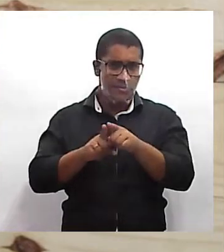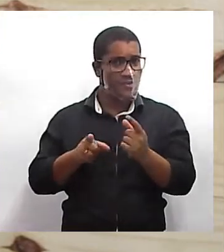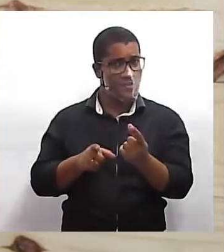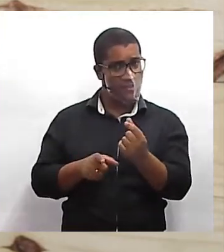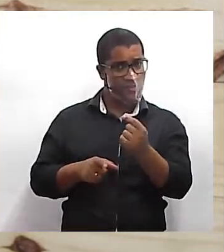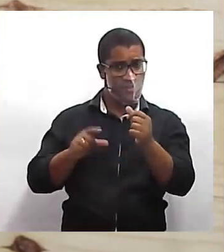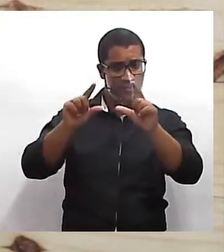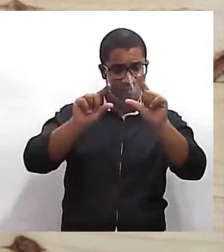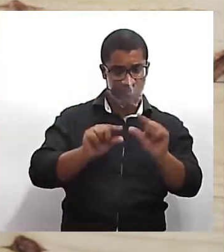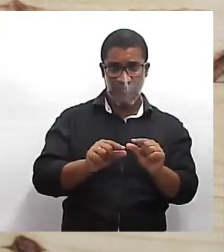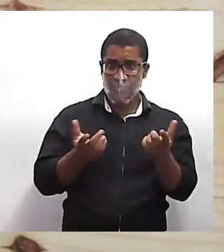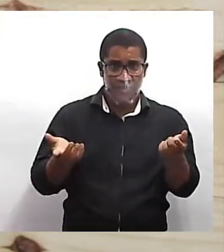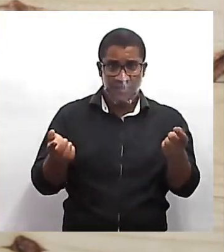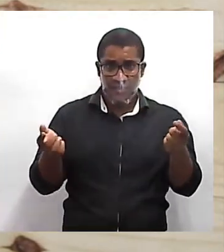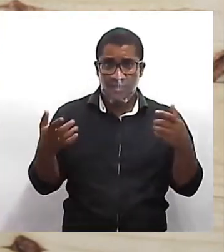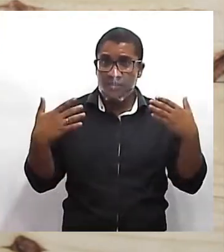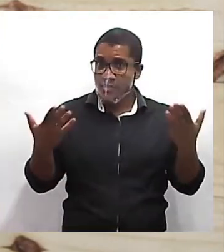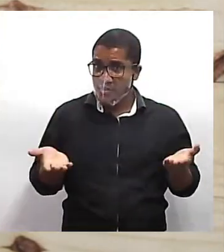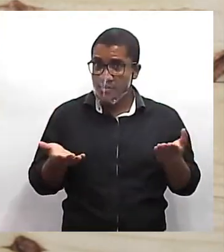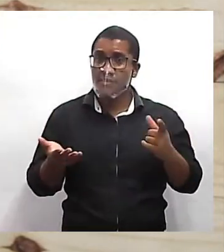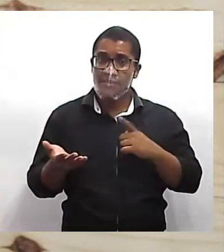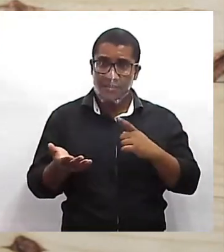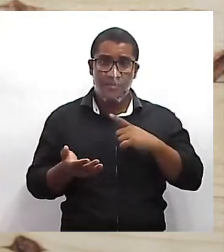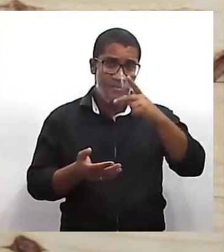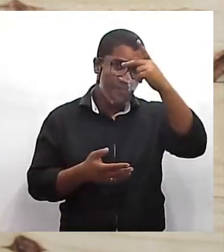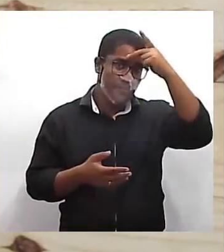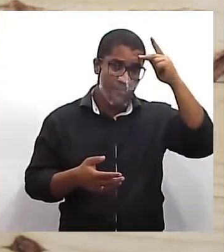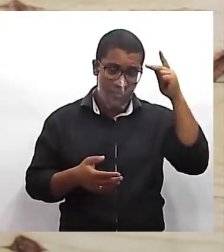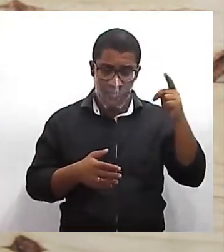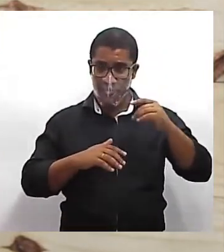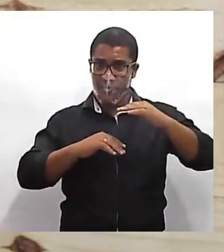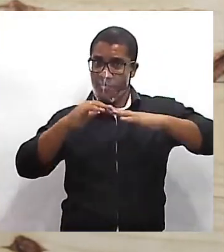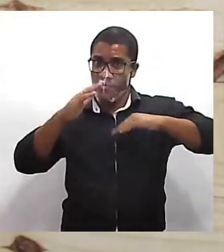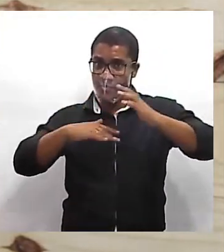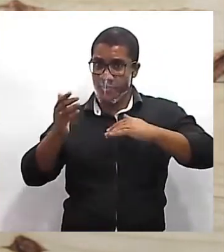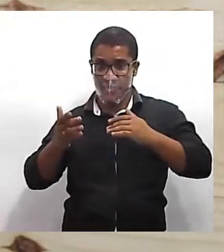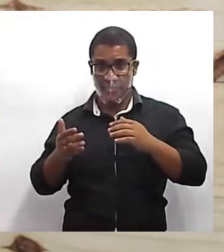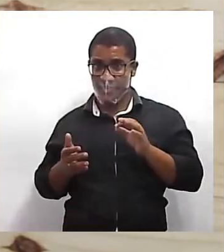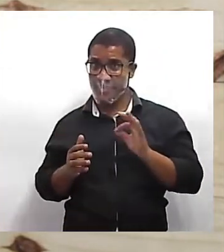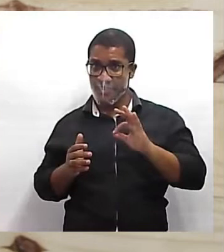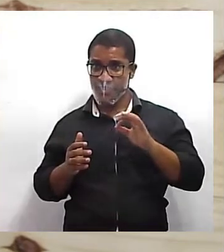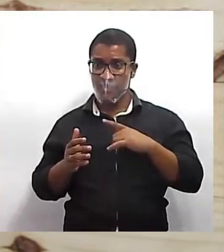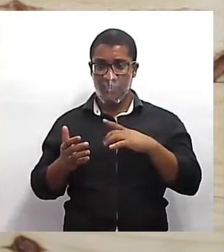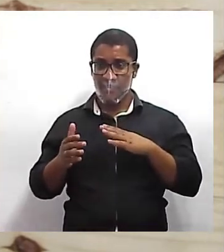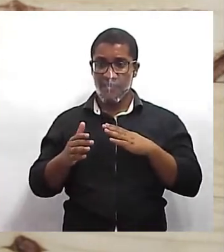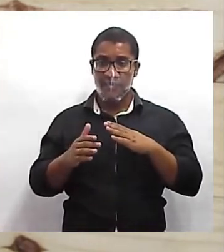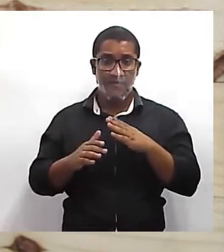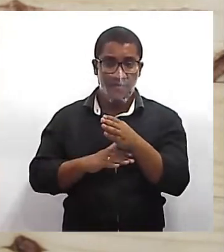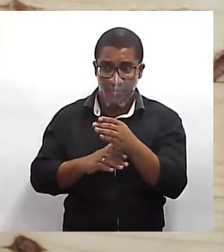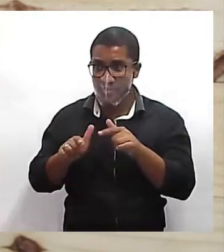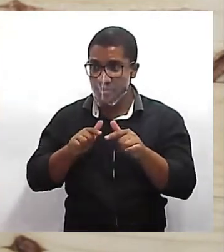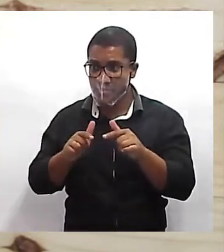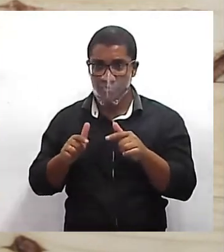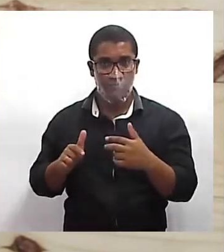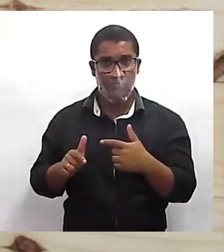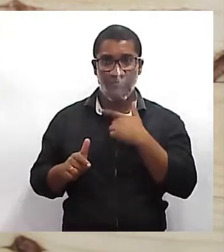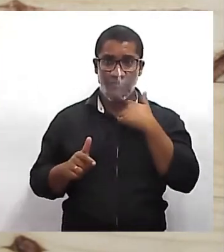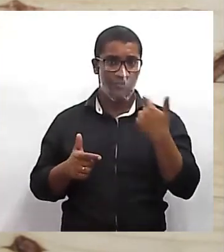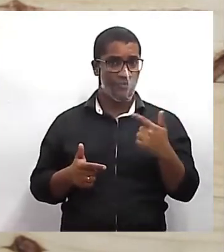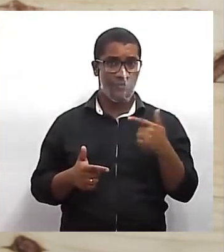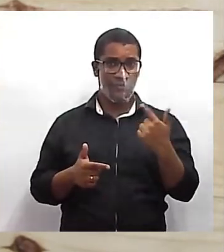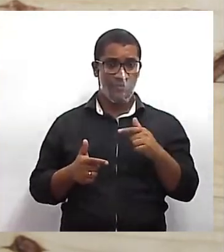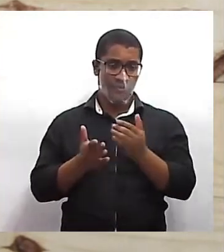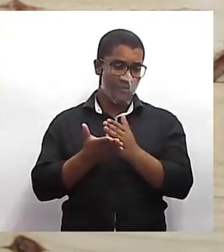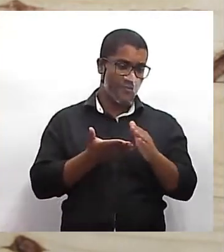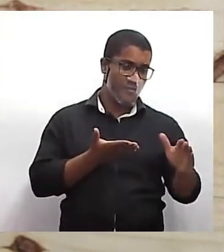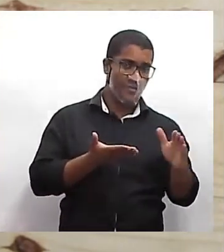Dessa forma, é mais um fator que faz com que as pessoas menos qualificadas fiquem de fora do mercado de trabalho e sejam empurradas para a